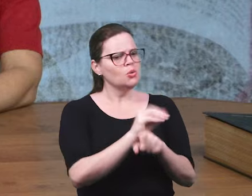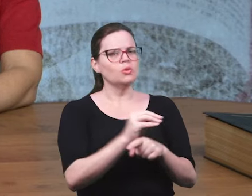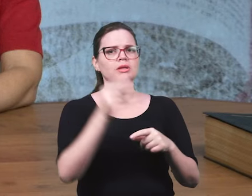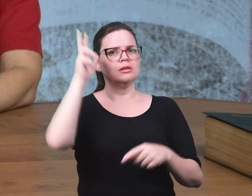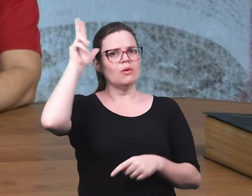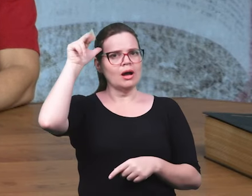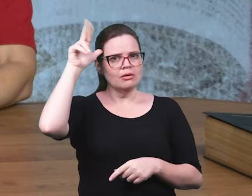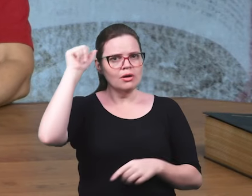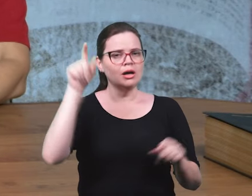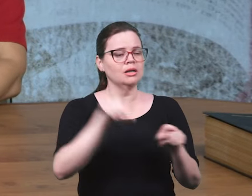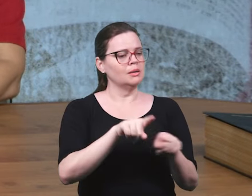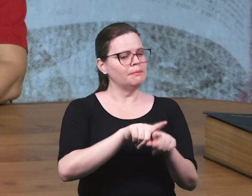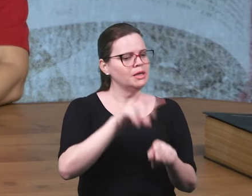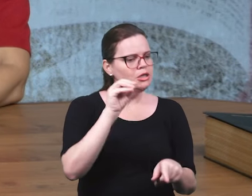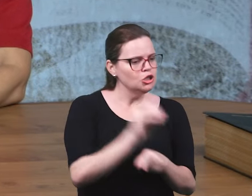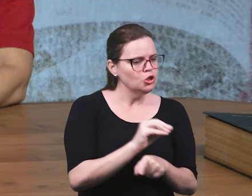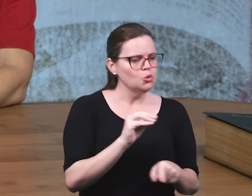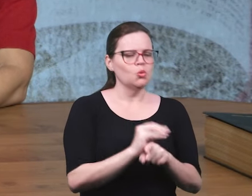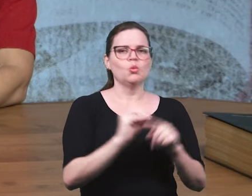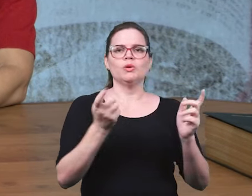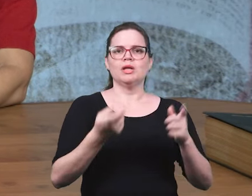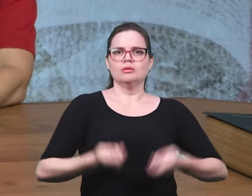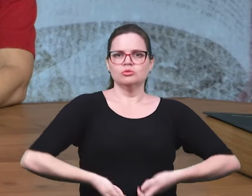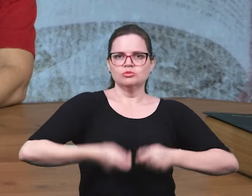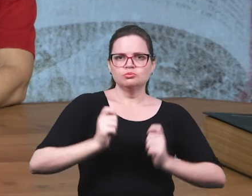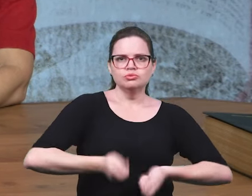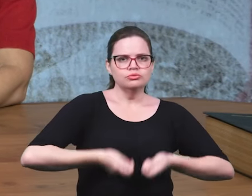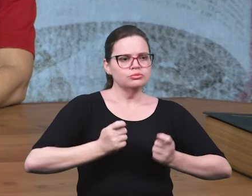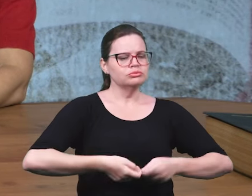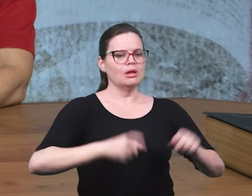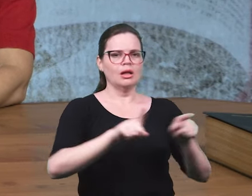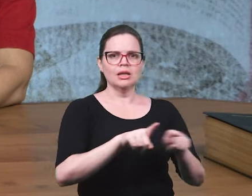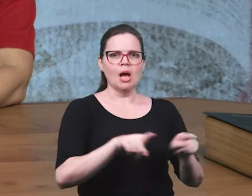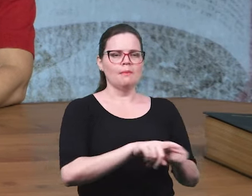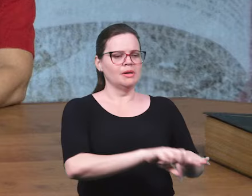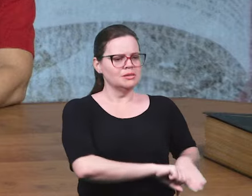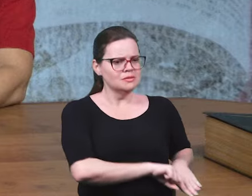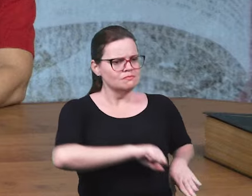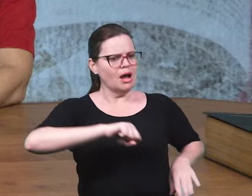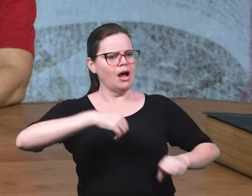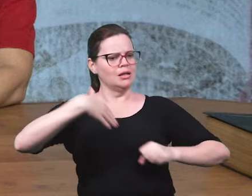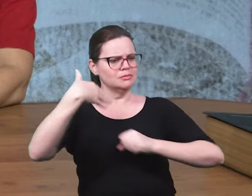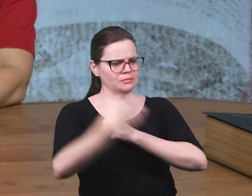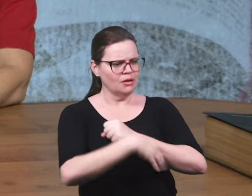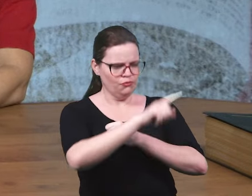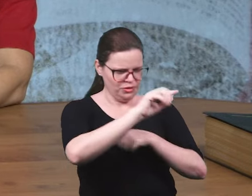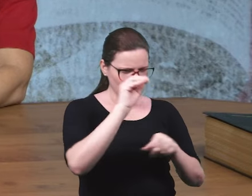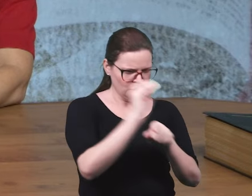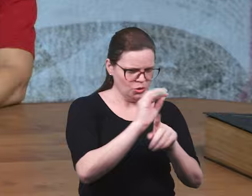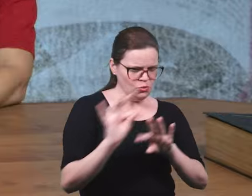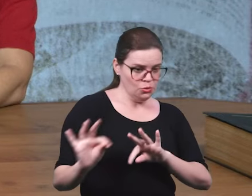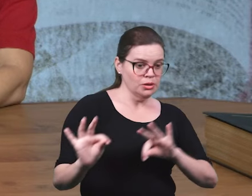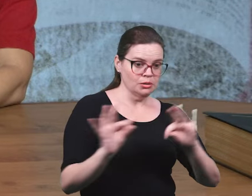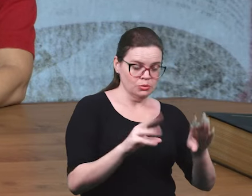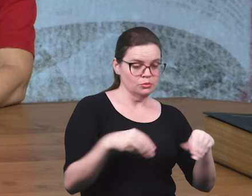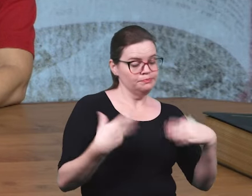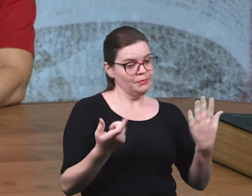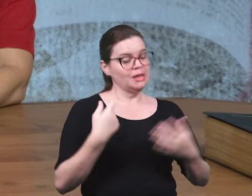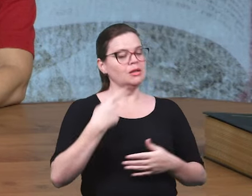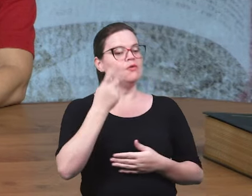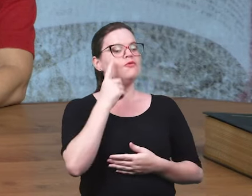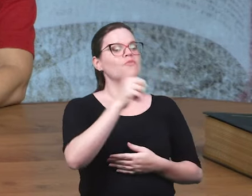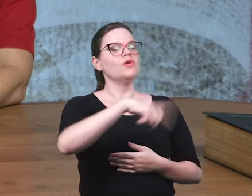cidade fortalecida e as armas. Olhai pelo melhor e mais reto dos filhos de vosso senhor,